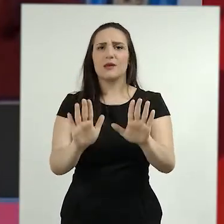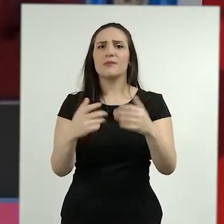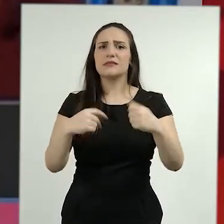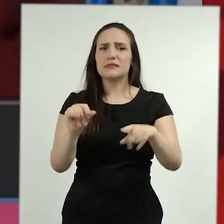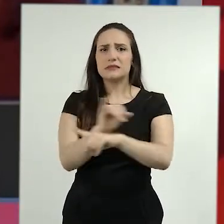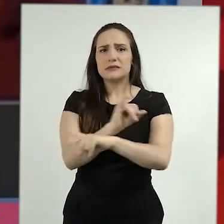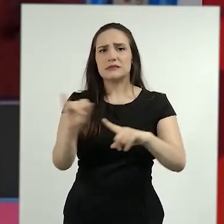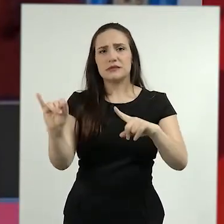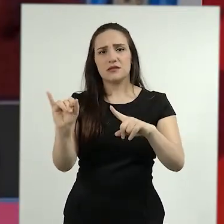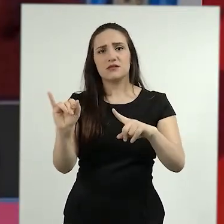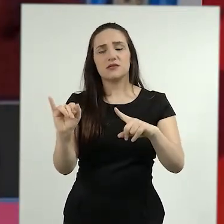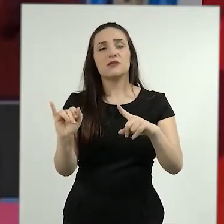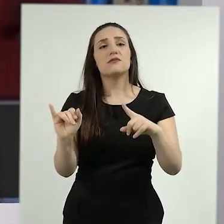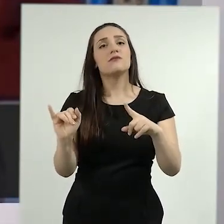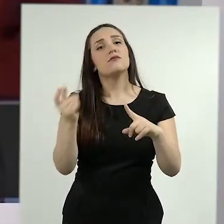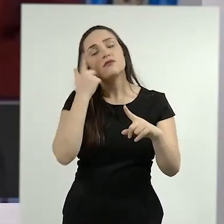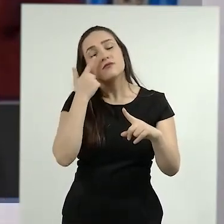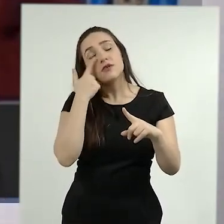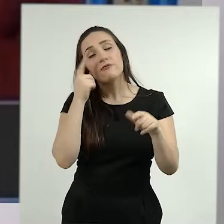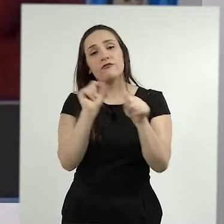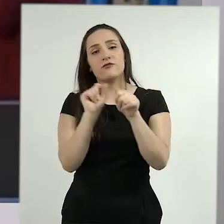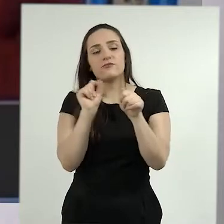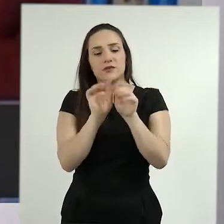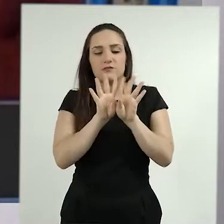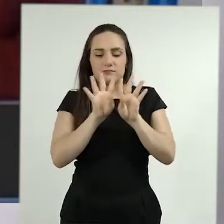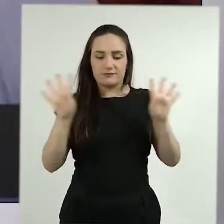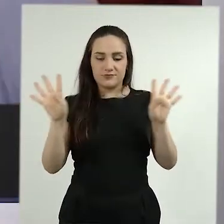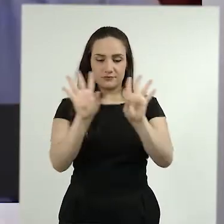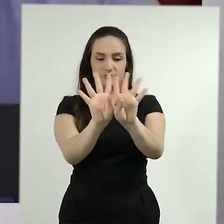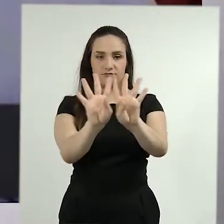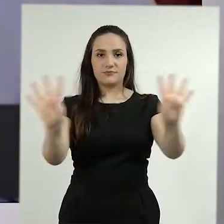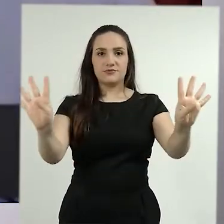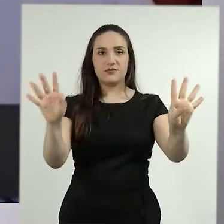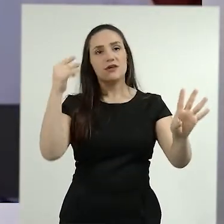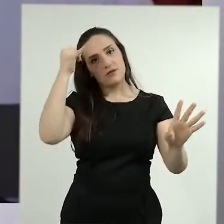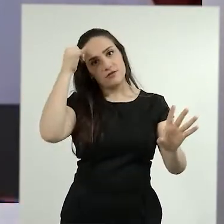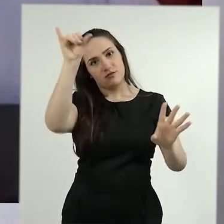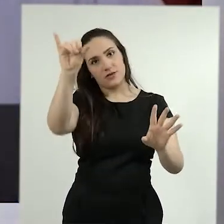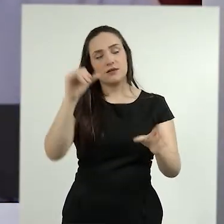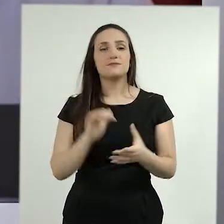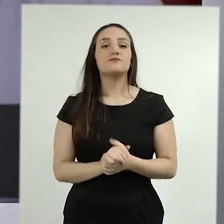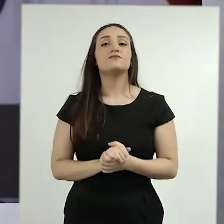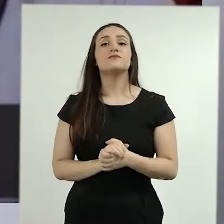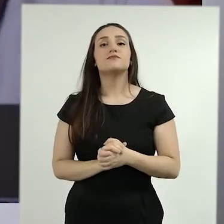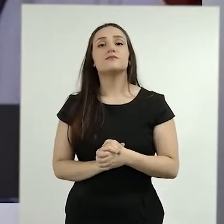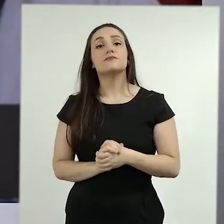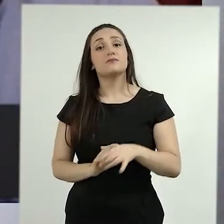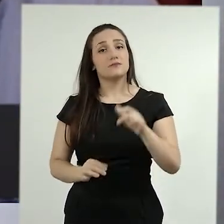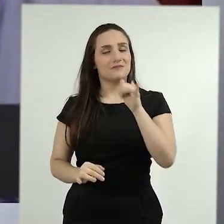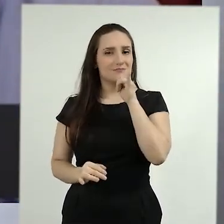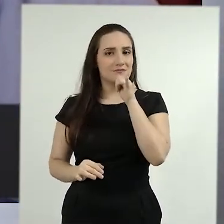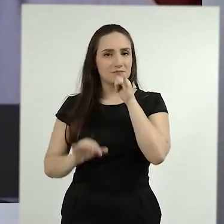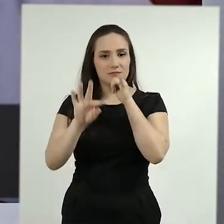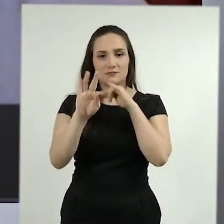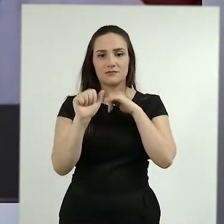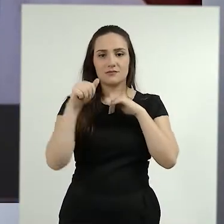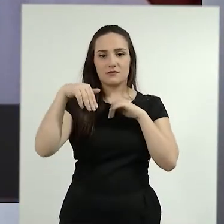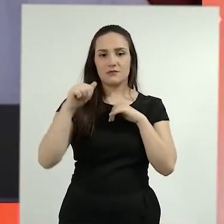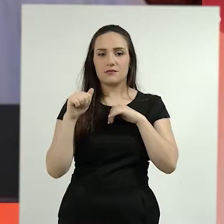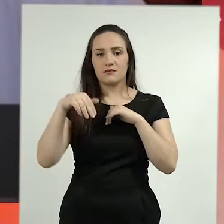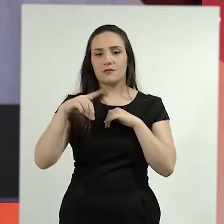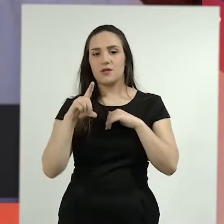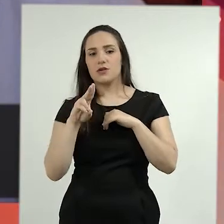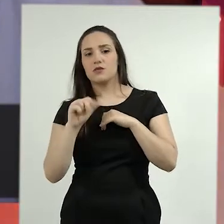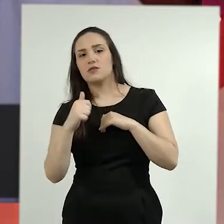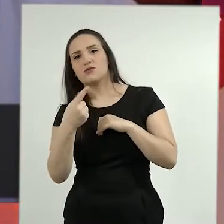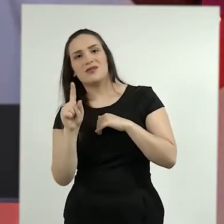de mitigação, como cerca, por exemplo, como passagens nesses locais de água. No caso do tamanduá-bandeira, você não tem